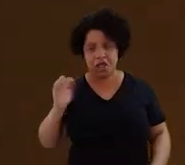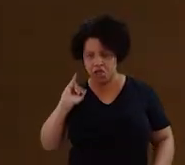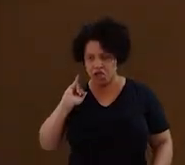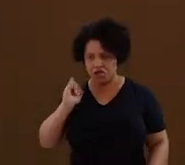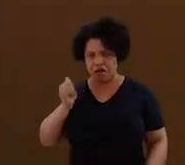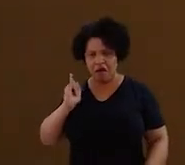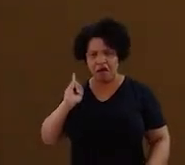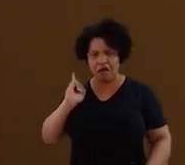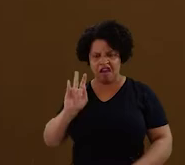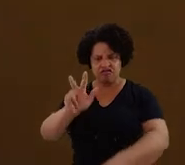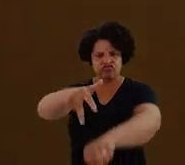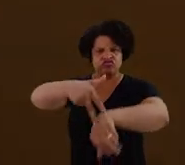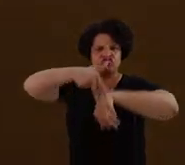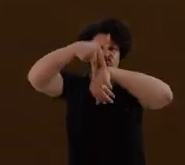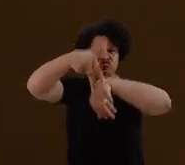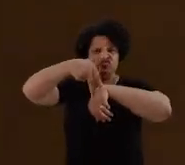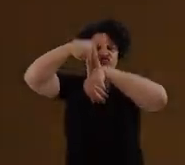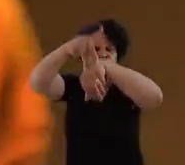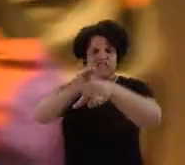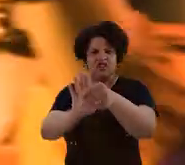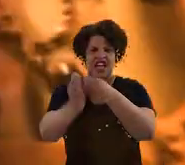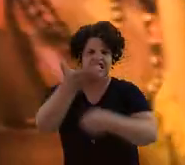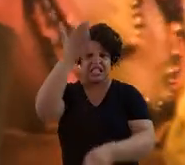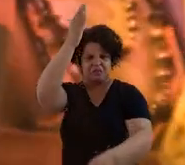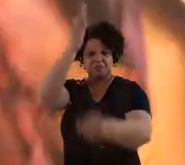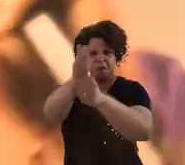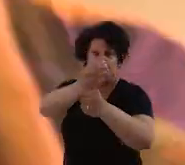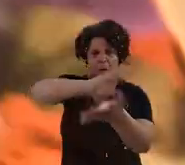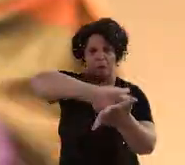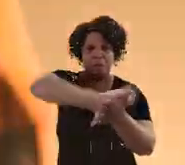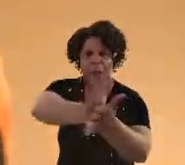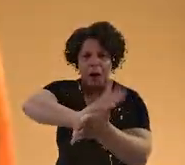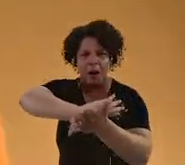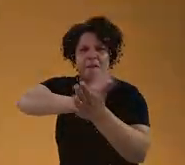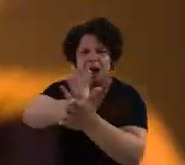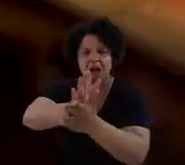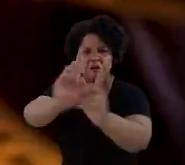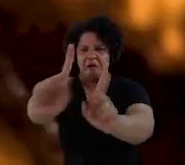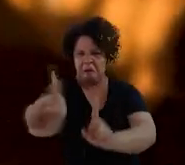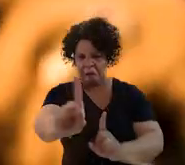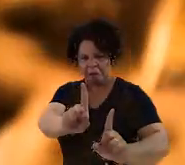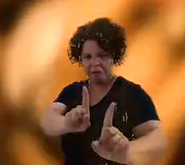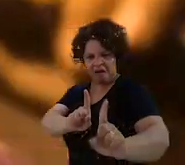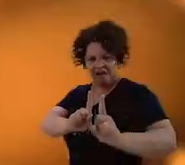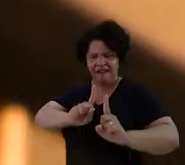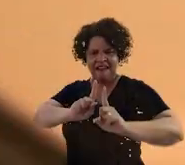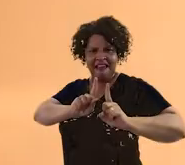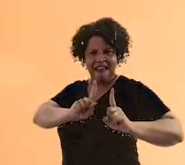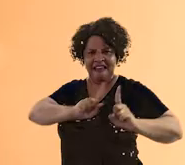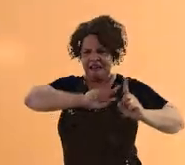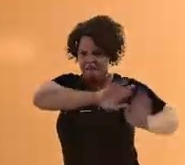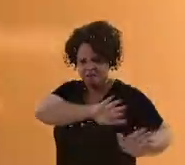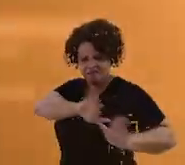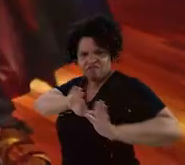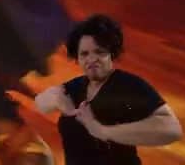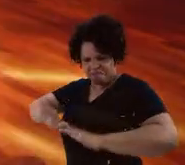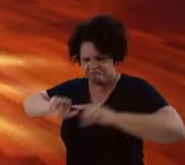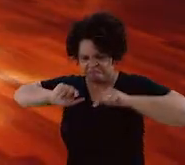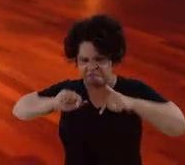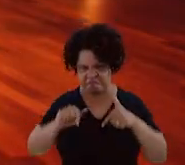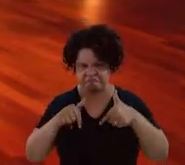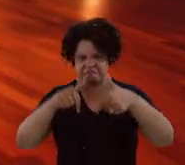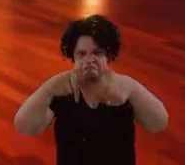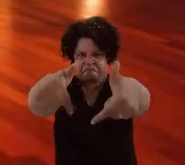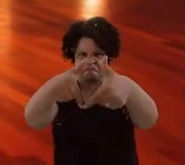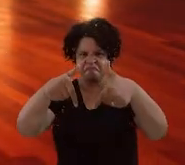pista, jogando fascista na vala. Não bata de frente, desgraça. Não bata de frente, desgraça. Meu